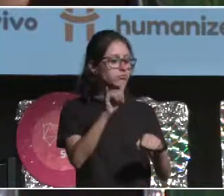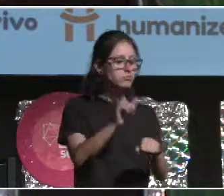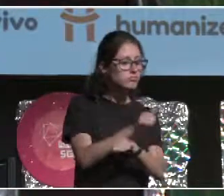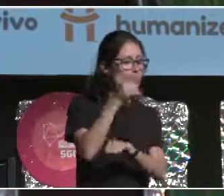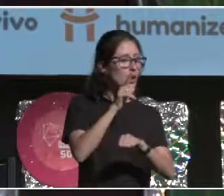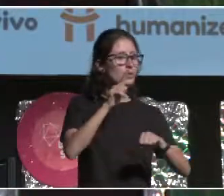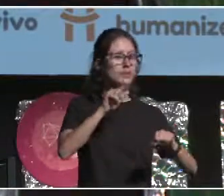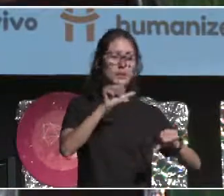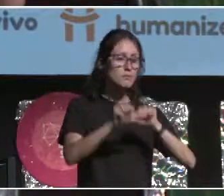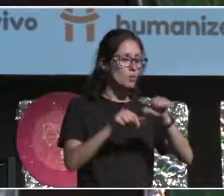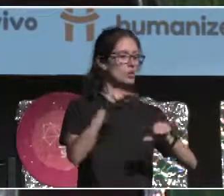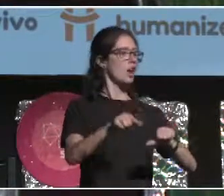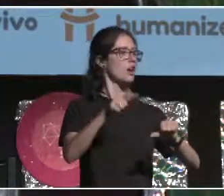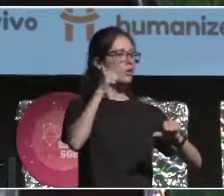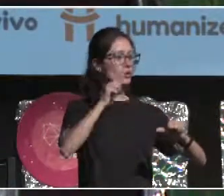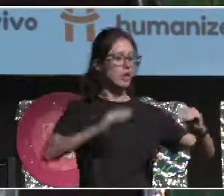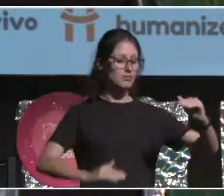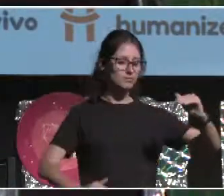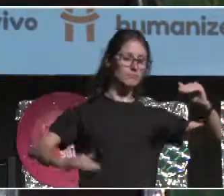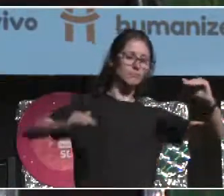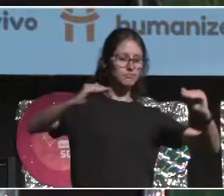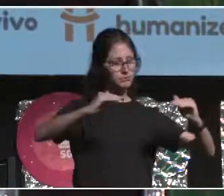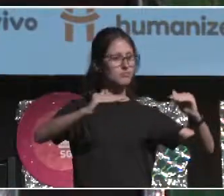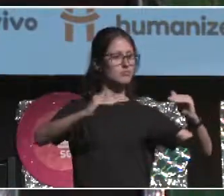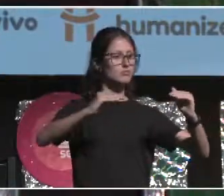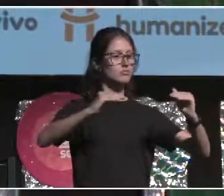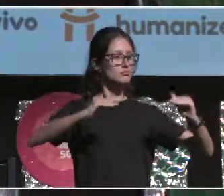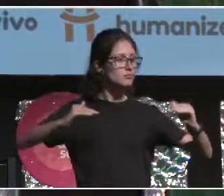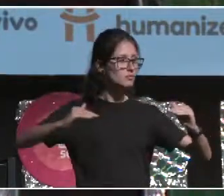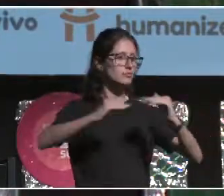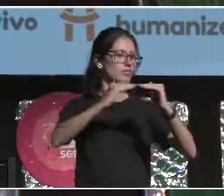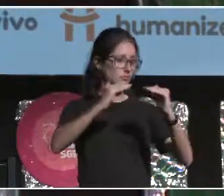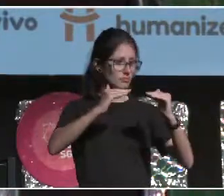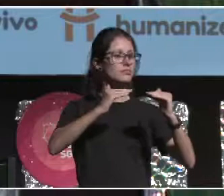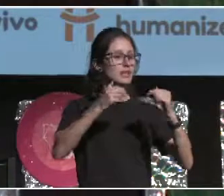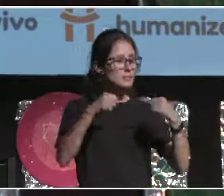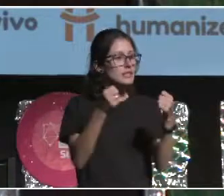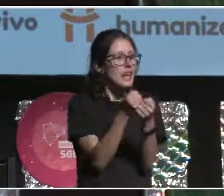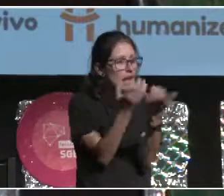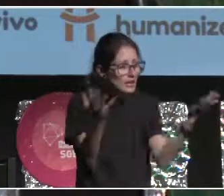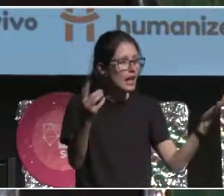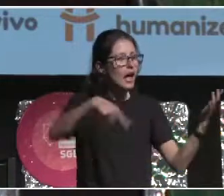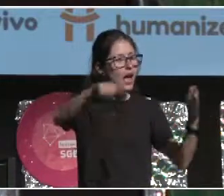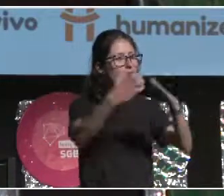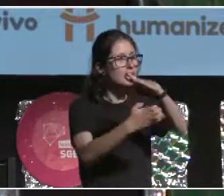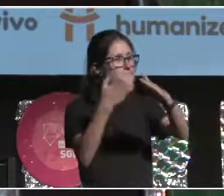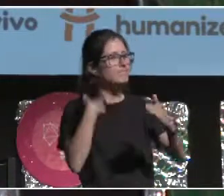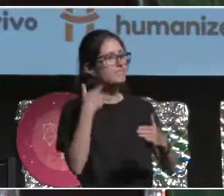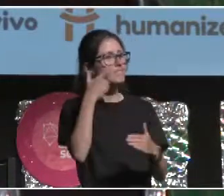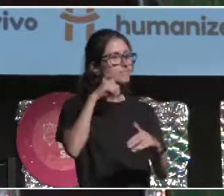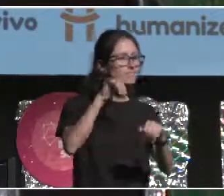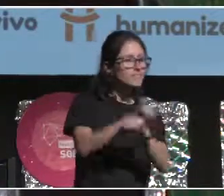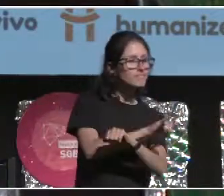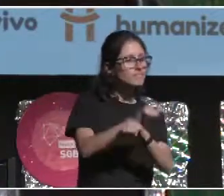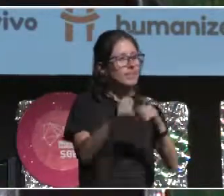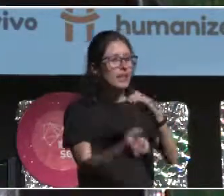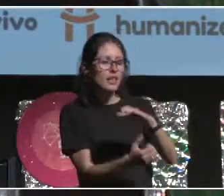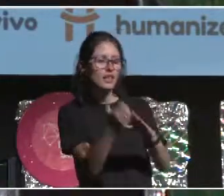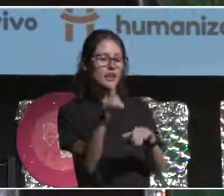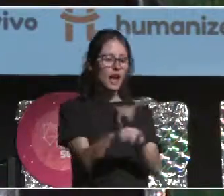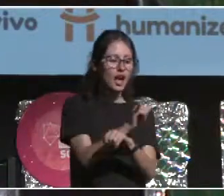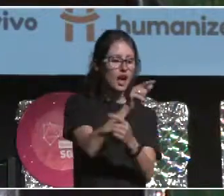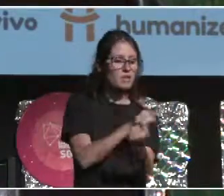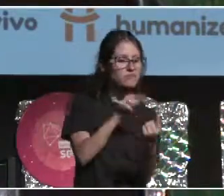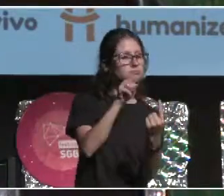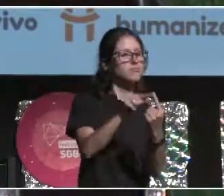ODS. Então, o que a gente precisa fazer é dar o plano concreto para as empresas terem uma forma objetiva de criar esse plano